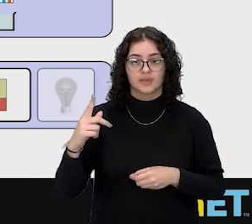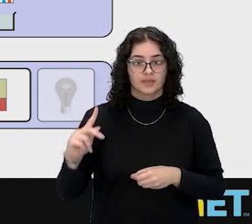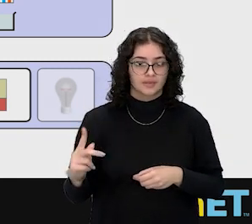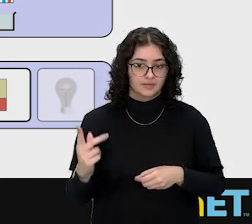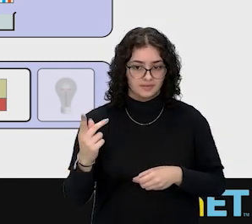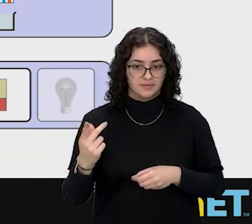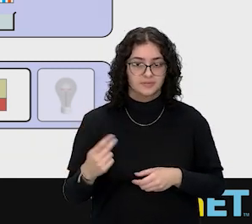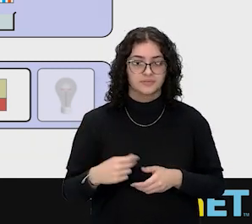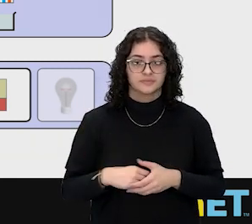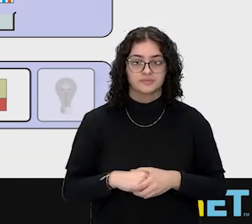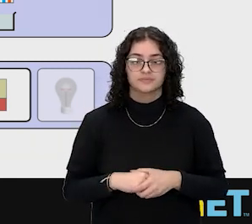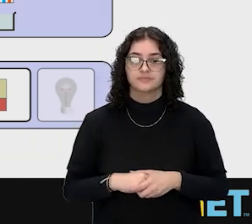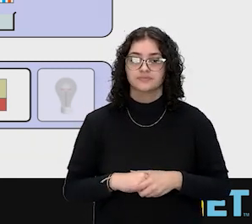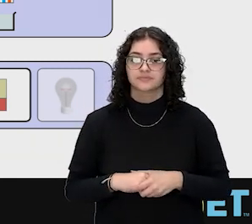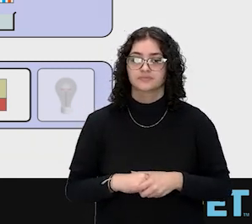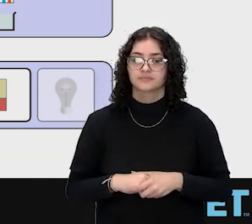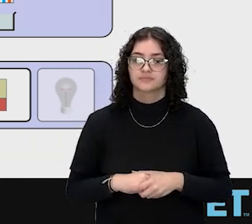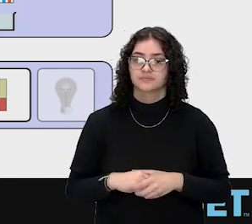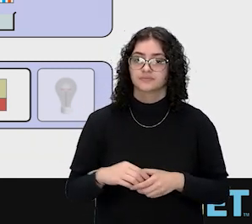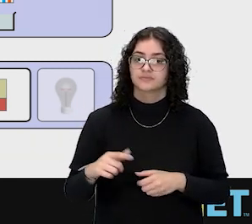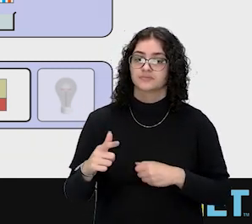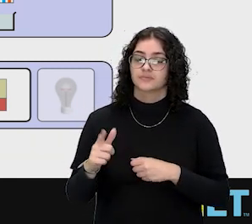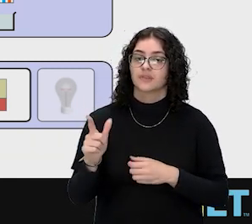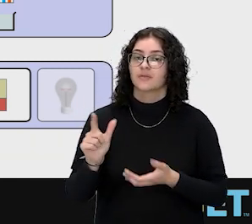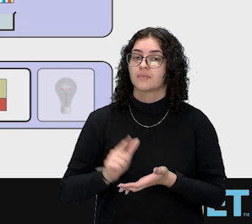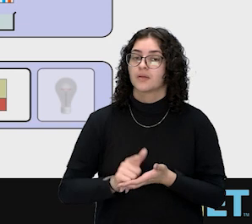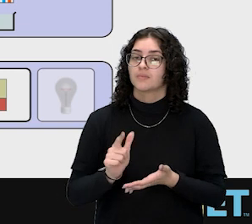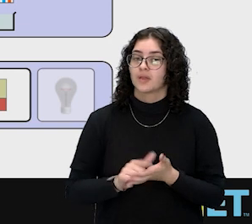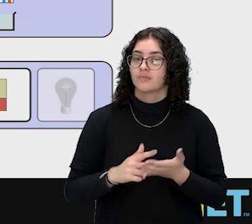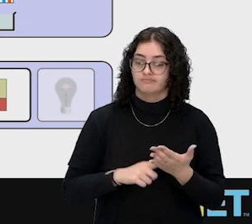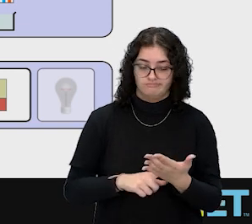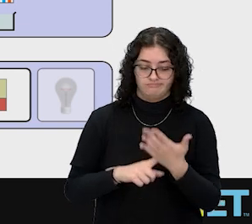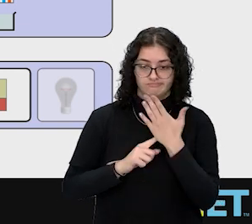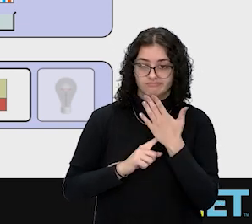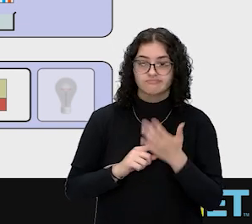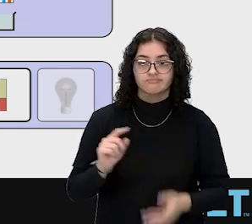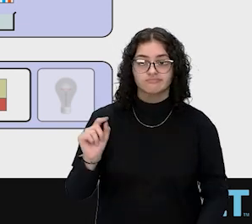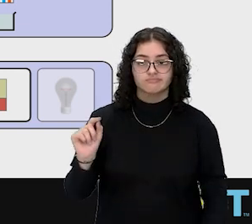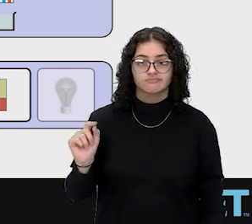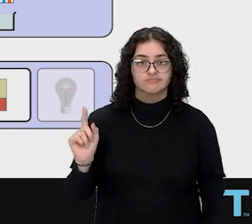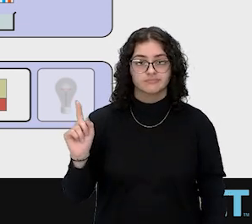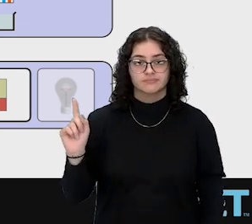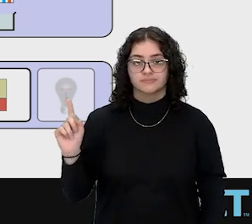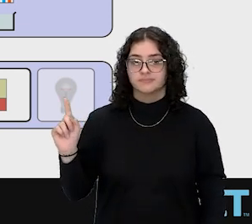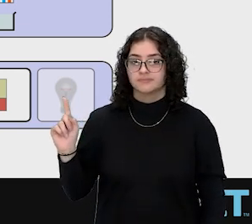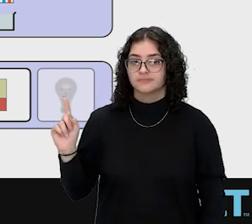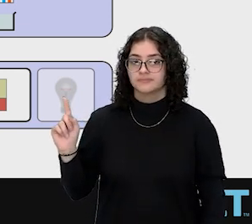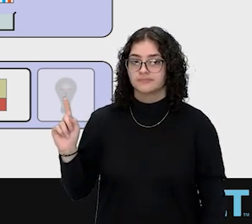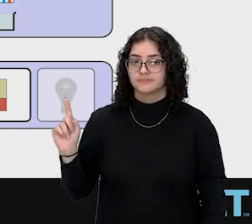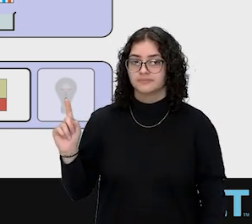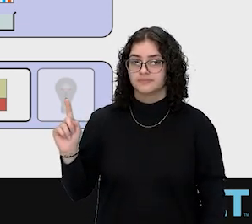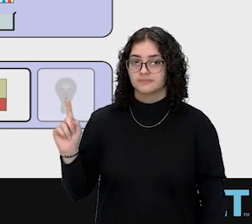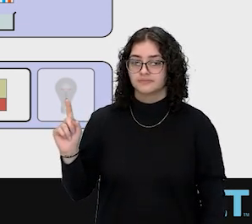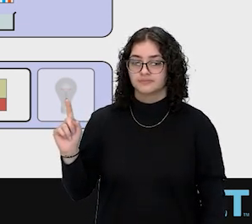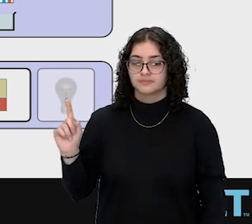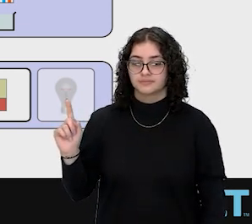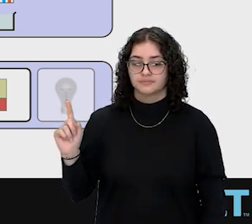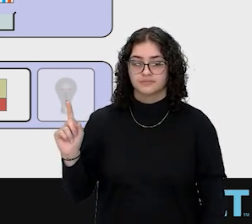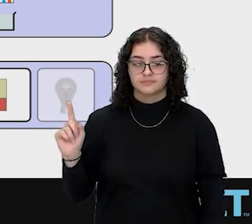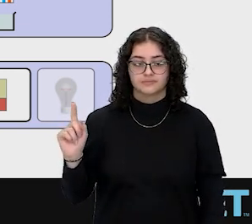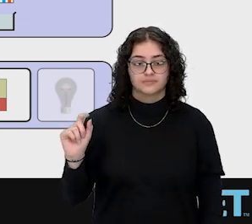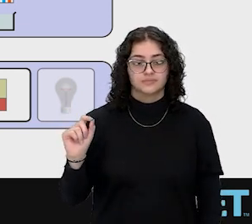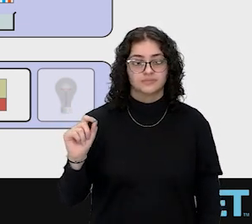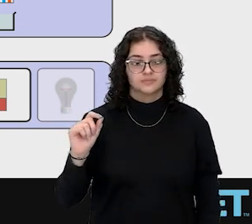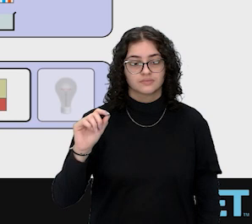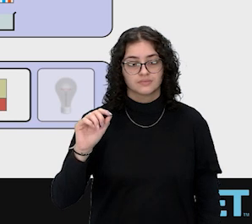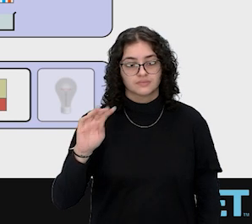aqui com o papel indicador. Então a gente vai olhar aqui, ó, o ácido fraco tá entre 4 e 5